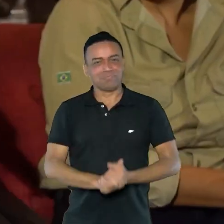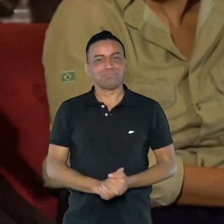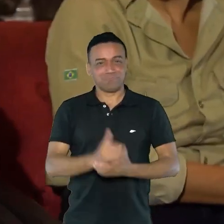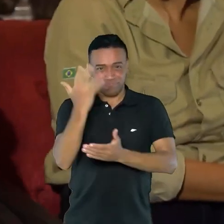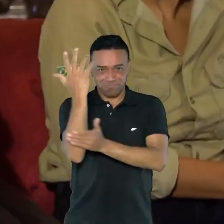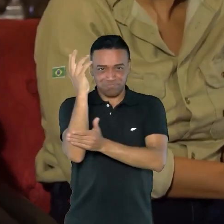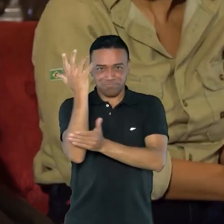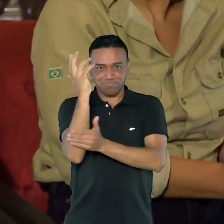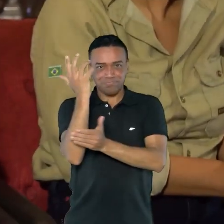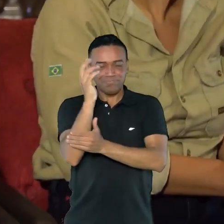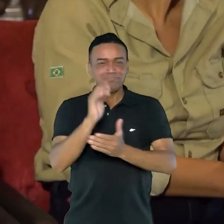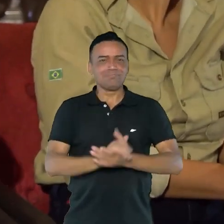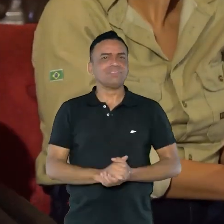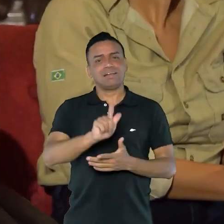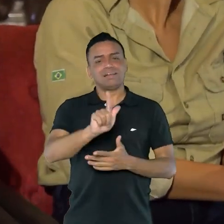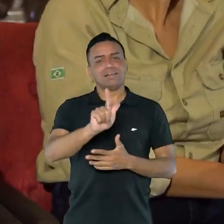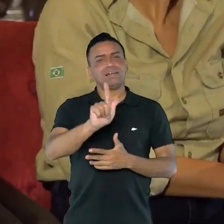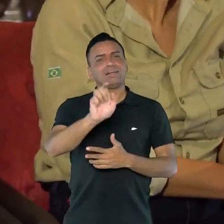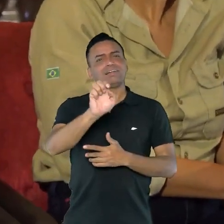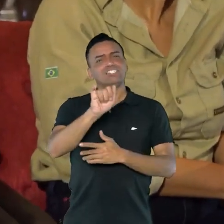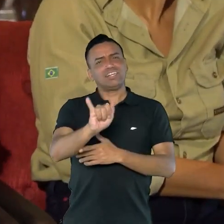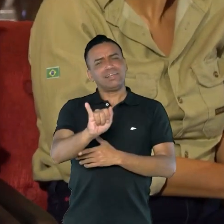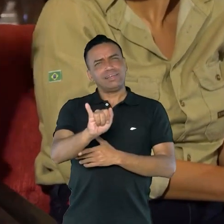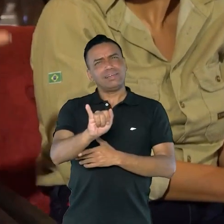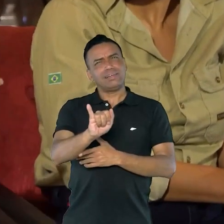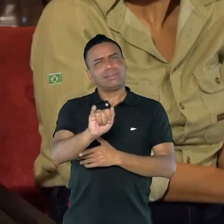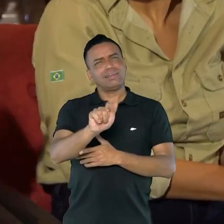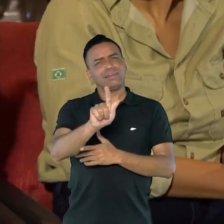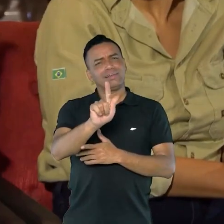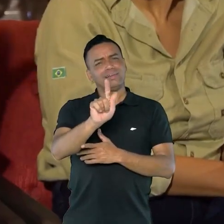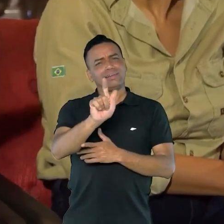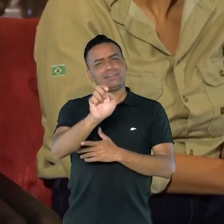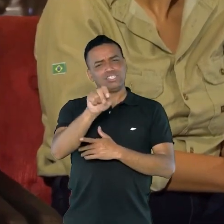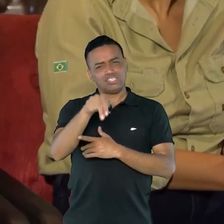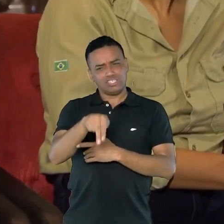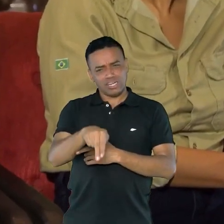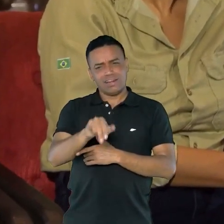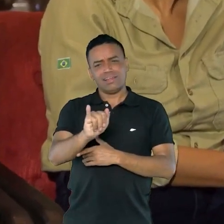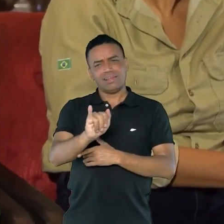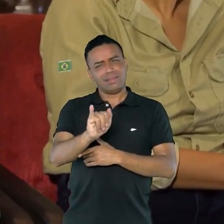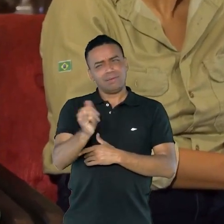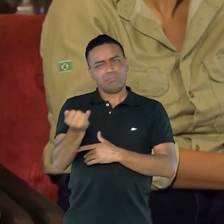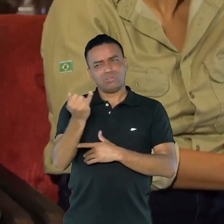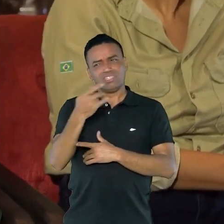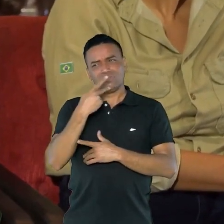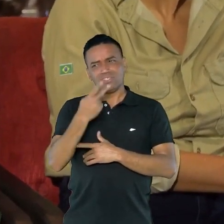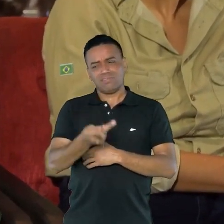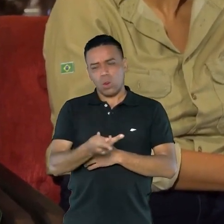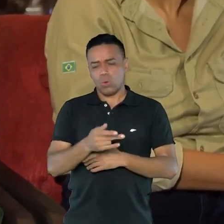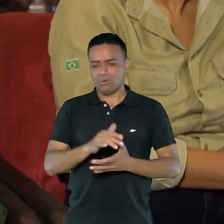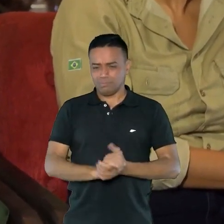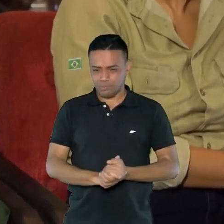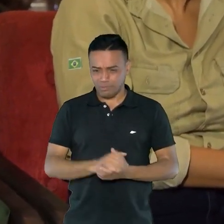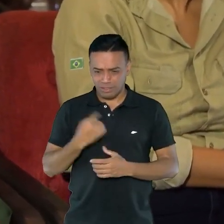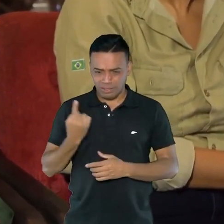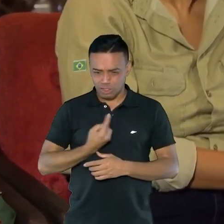A espectadora faz uma nova pergunta. Que você falou, e eu acho importante a gente pensar também um pouquinho, que eu acho que a melhor forma